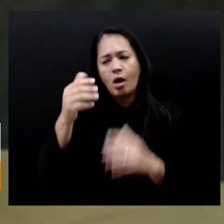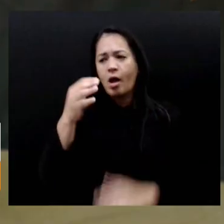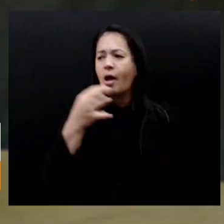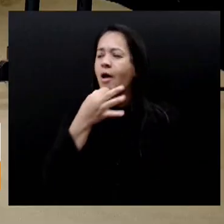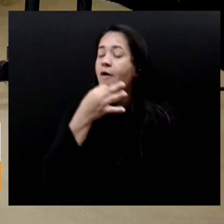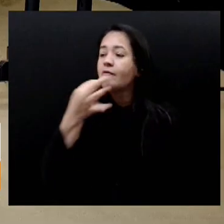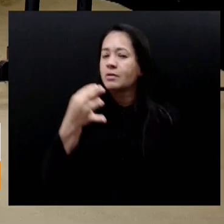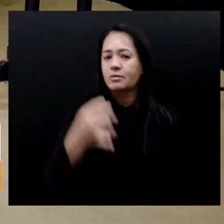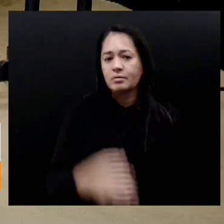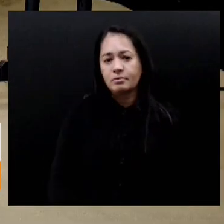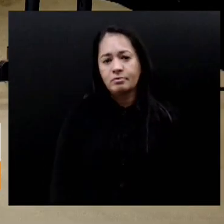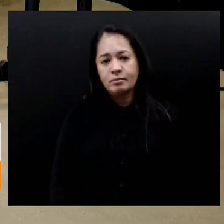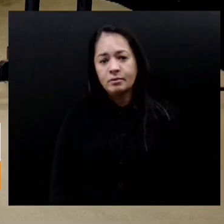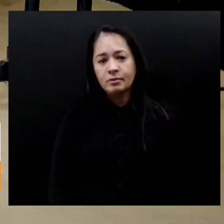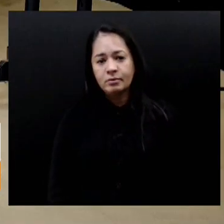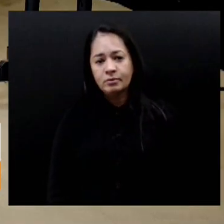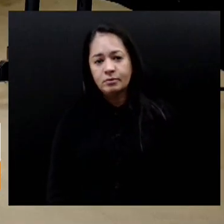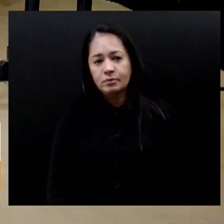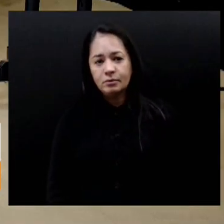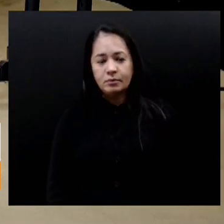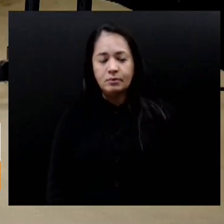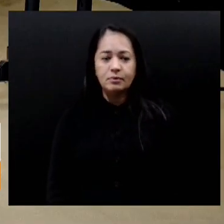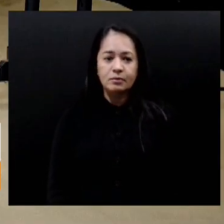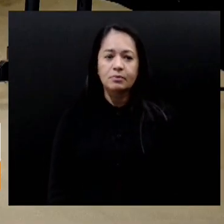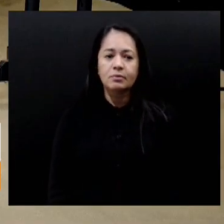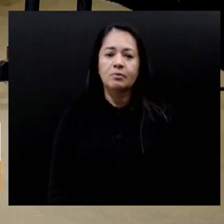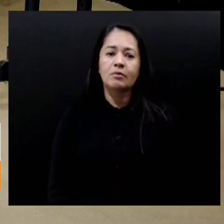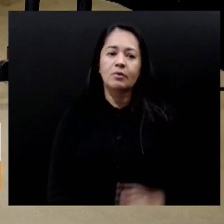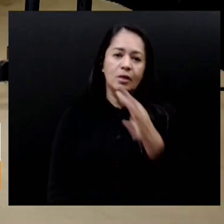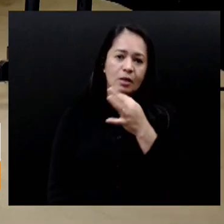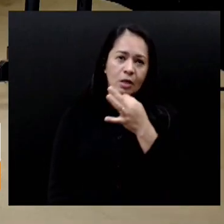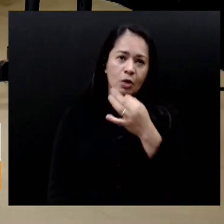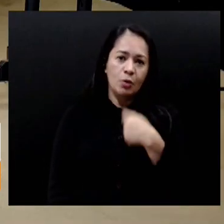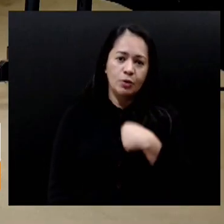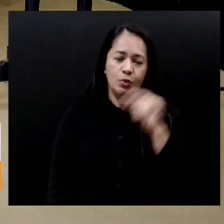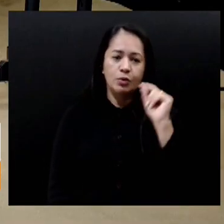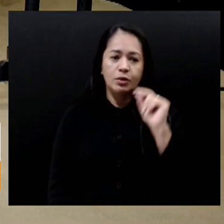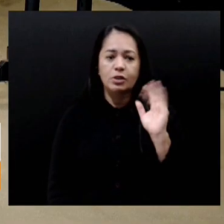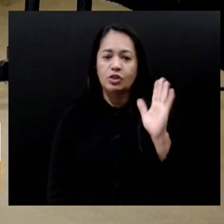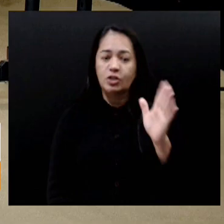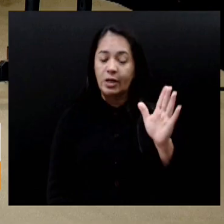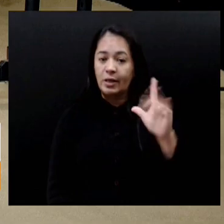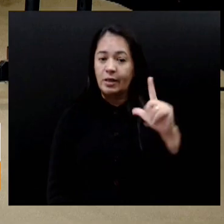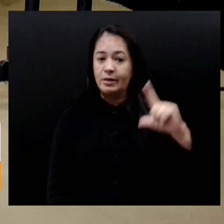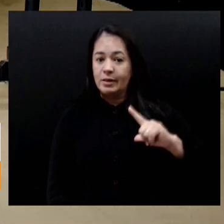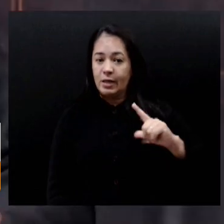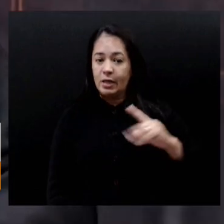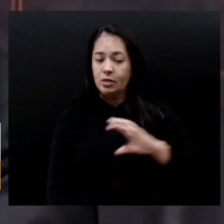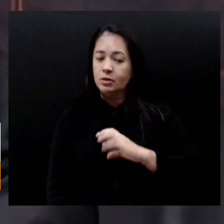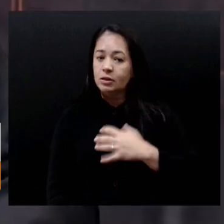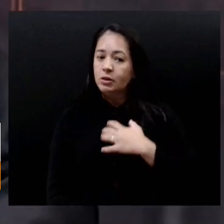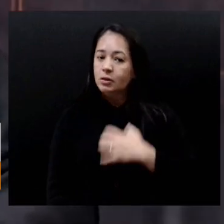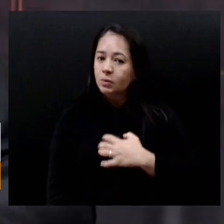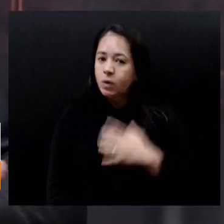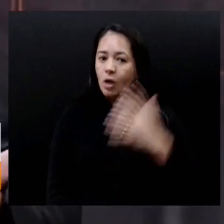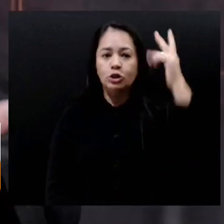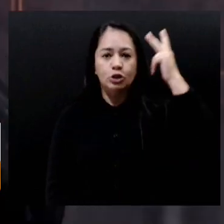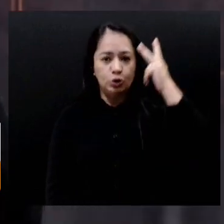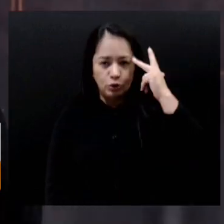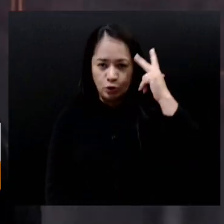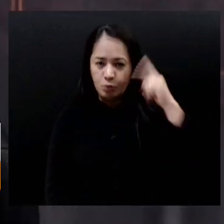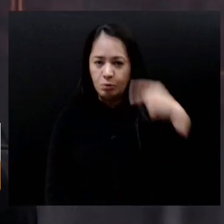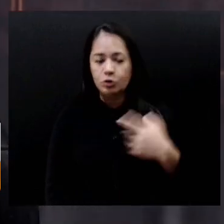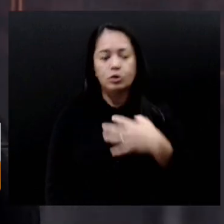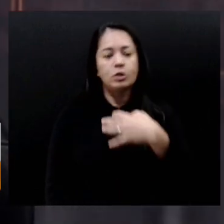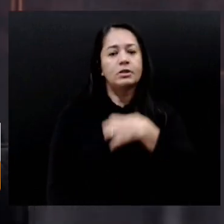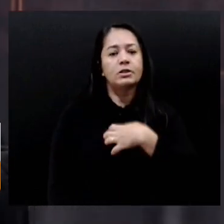Uhum. Eu acho que, como a gente já disse, né, tem uma raiva normal, que é a reação que a gente tem em relação às situações